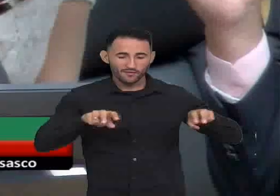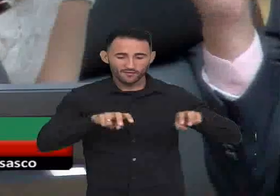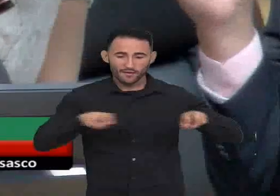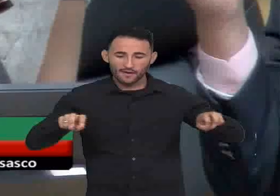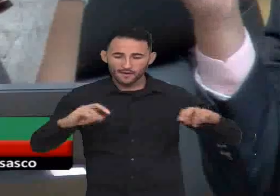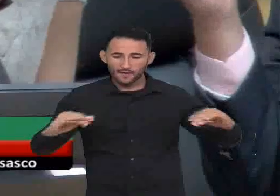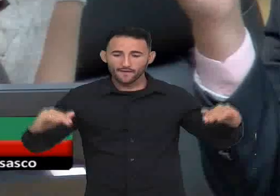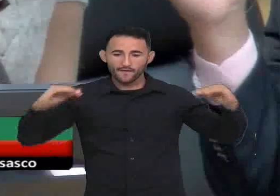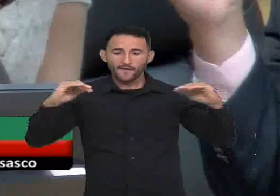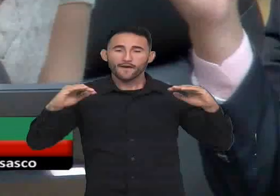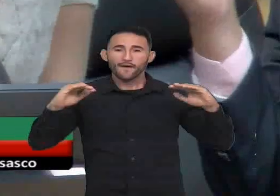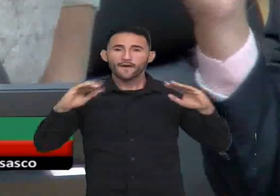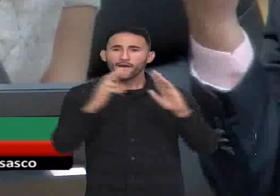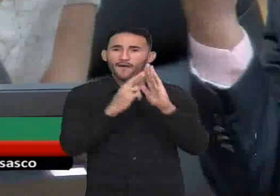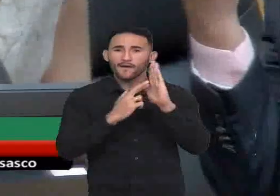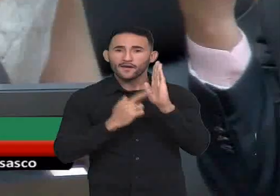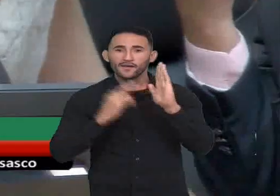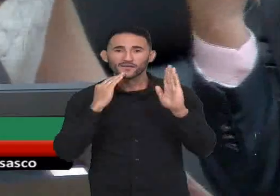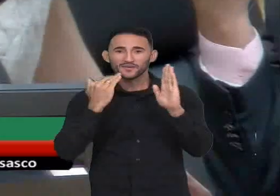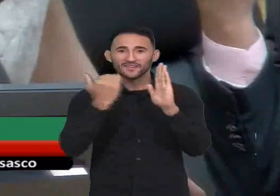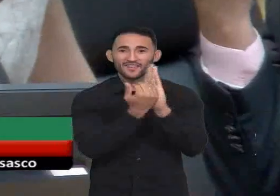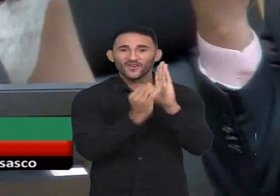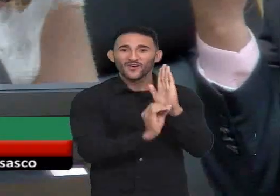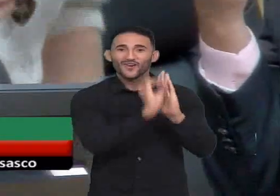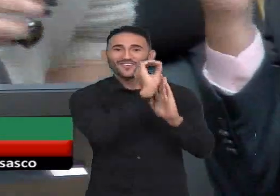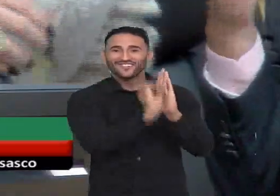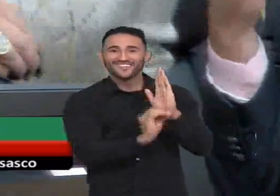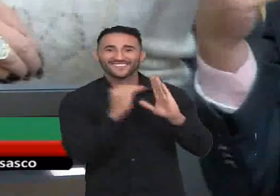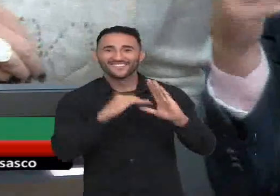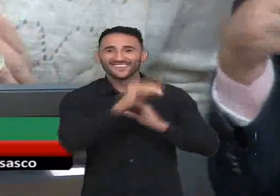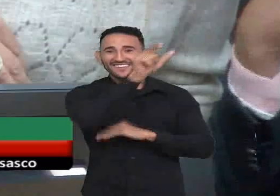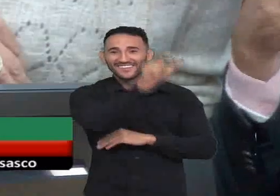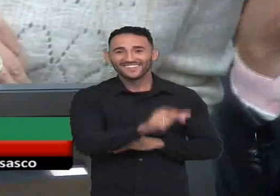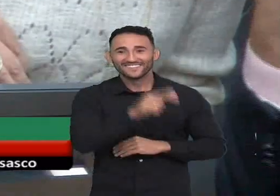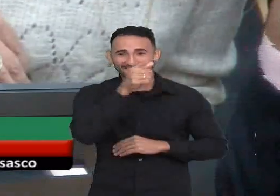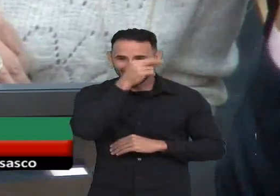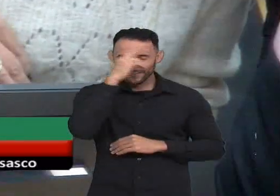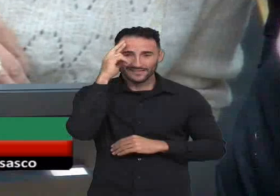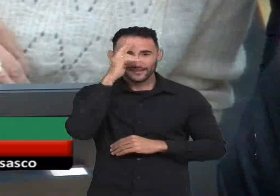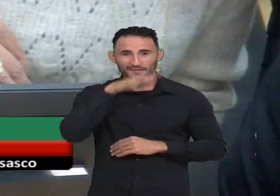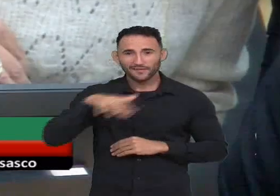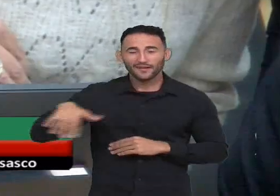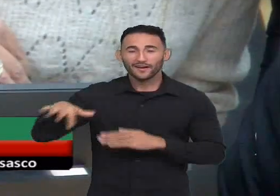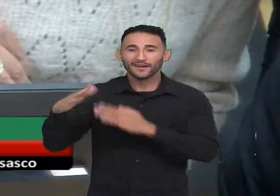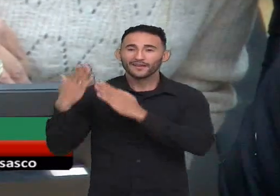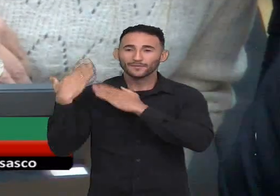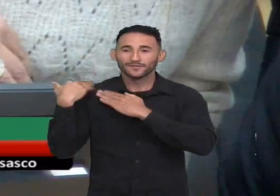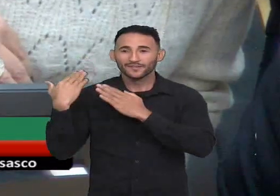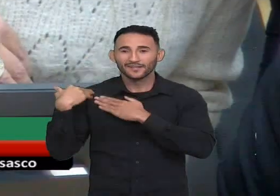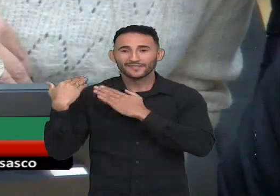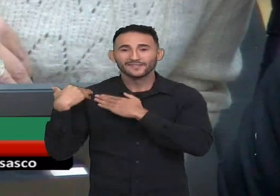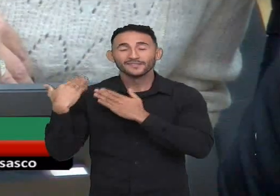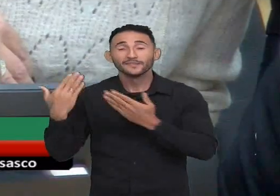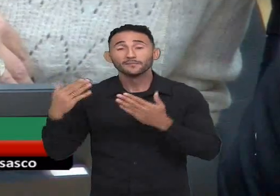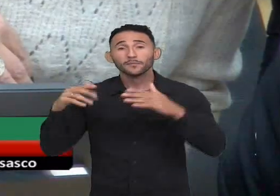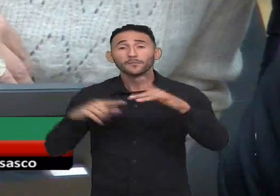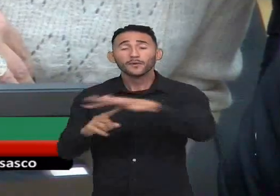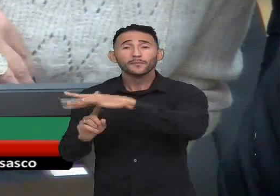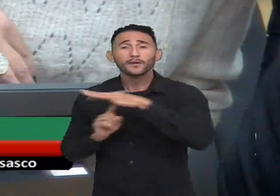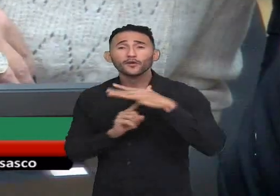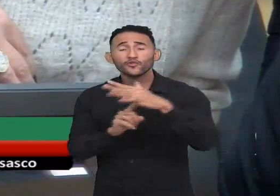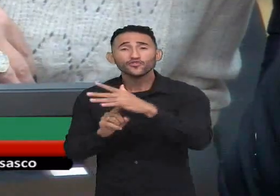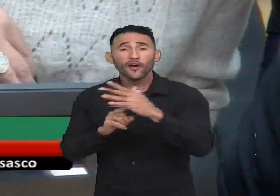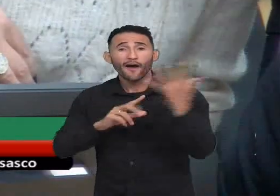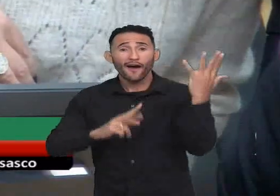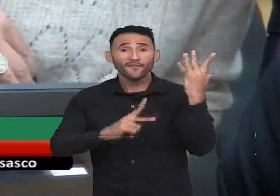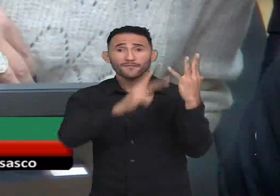as formalidades regimentais, que seja enviado ofício ao senhor prefeito para que determine ao setor competente do meio ambiente poda